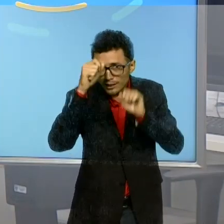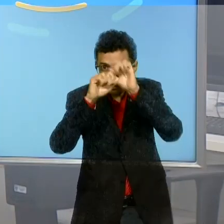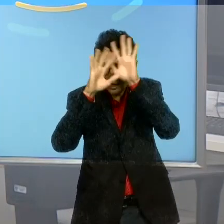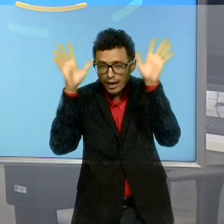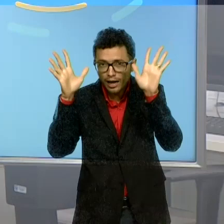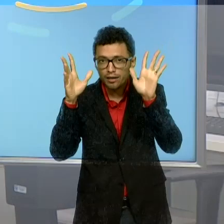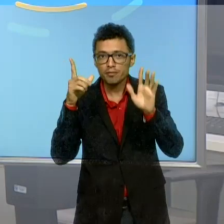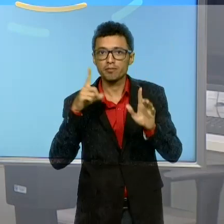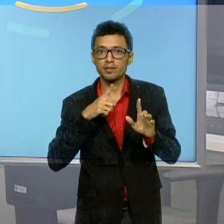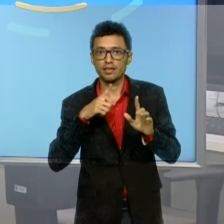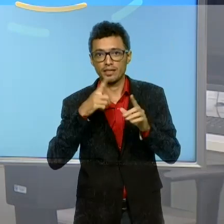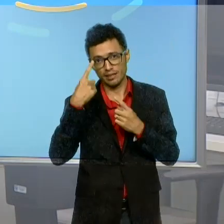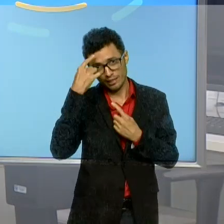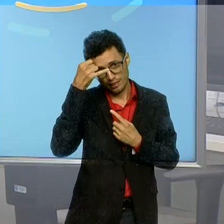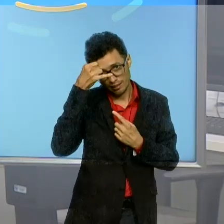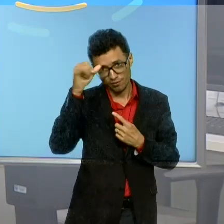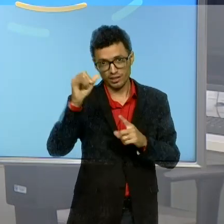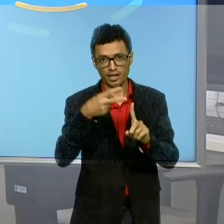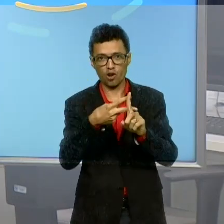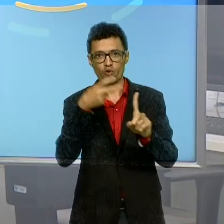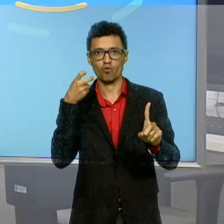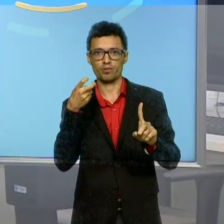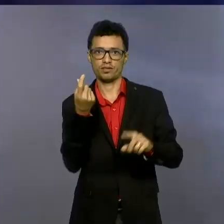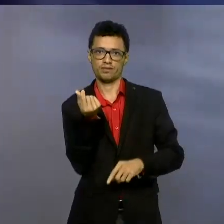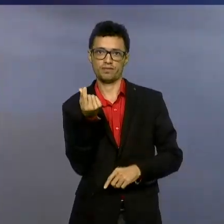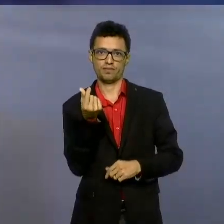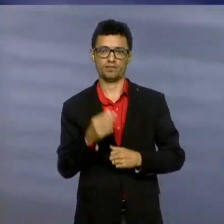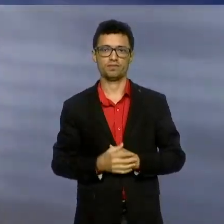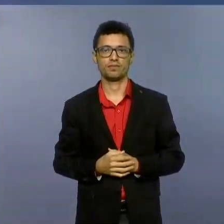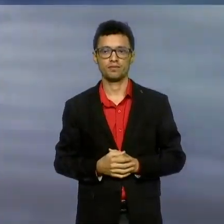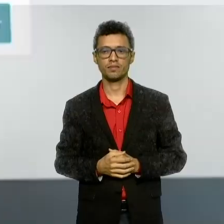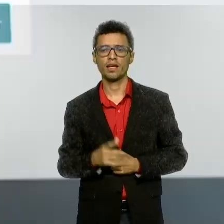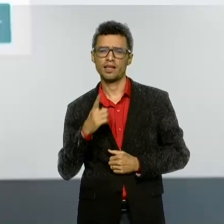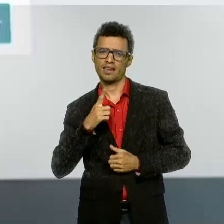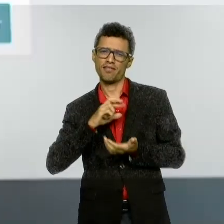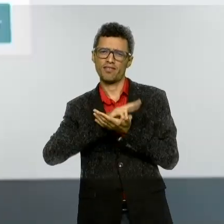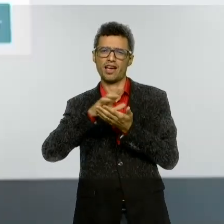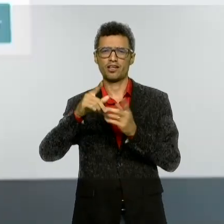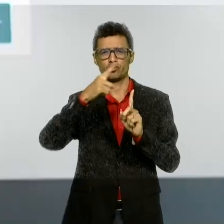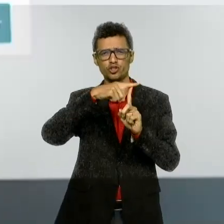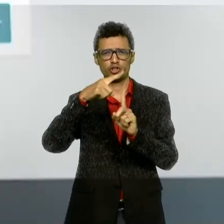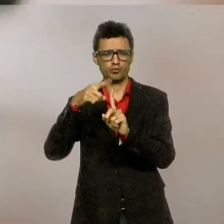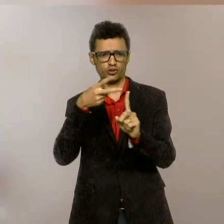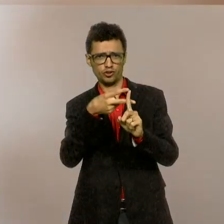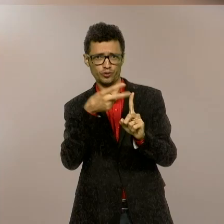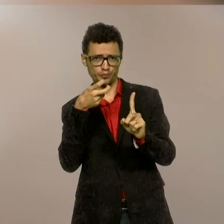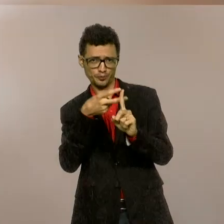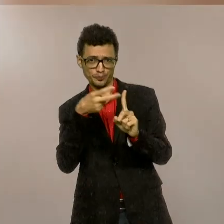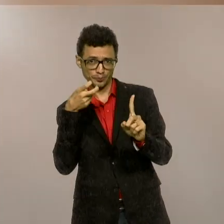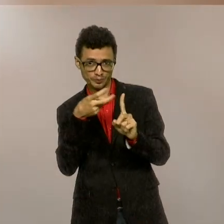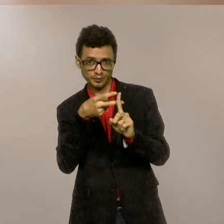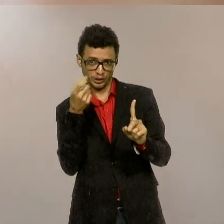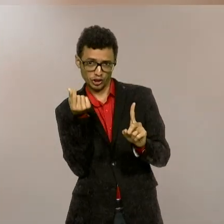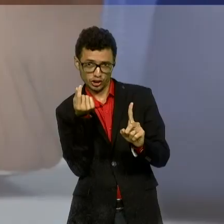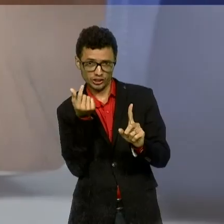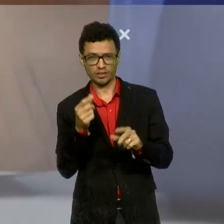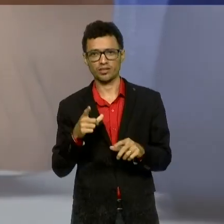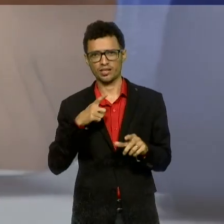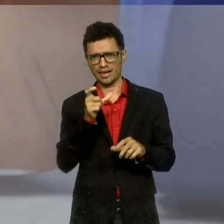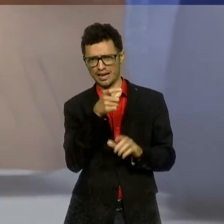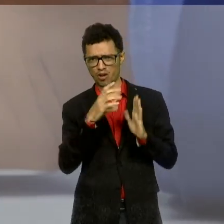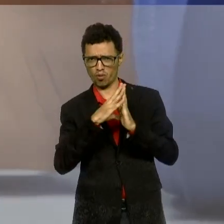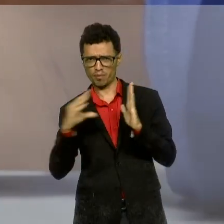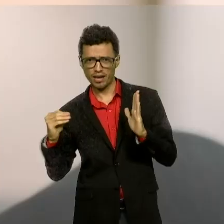a golpes financeiros muitas são as modalidades de golpes financeiros clonagem de cartão